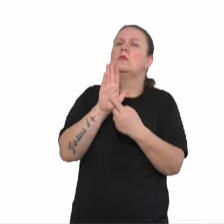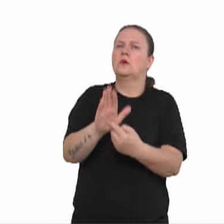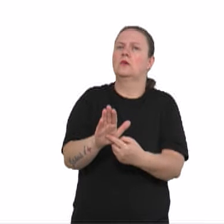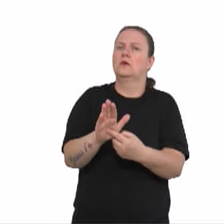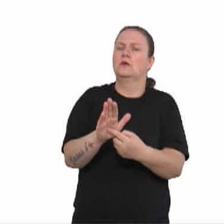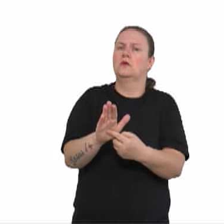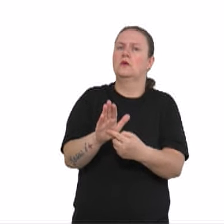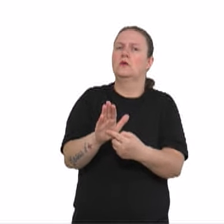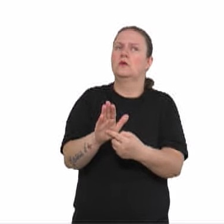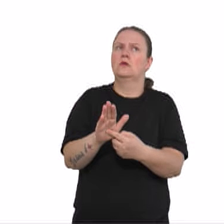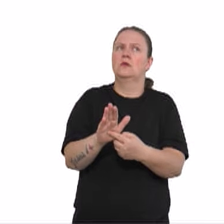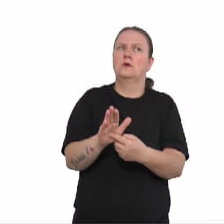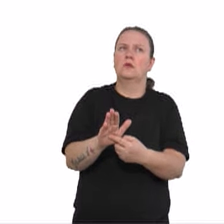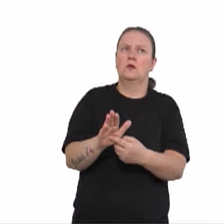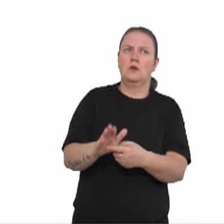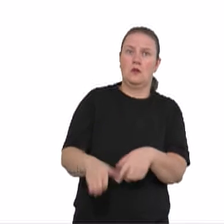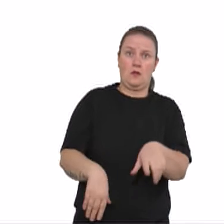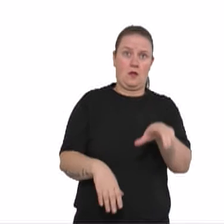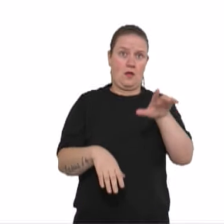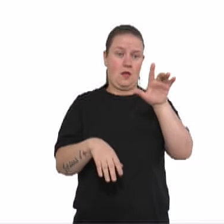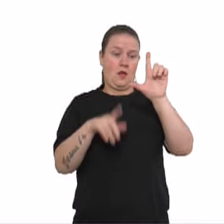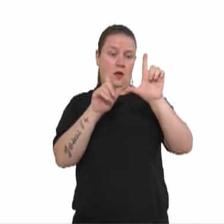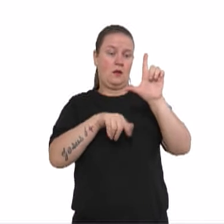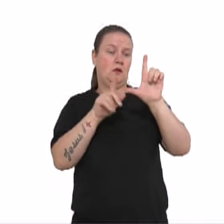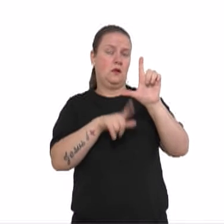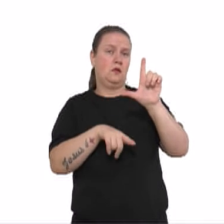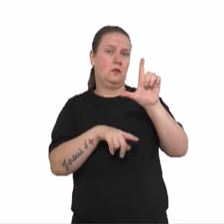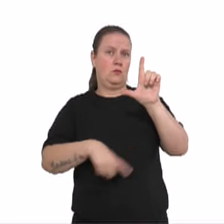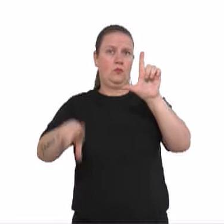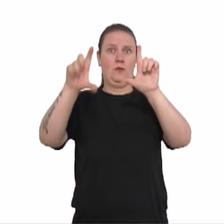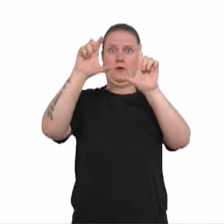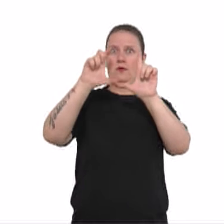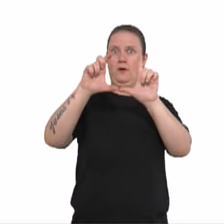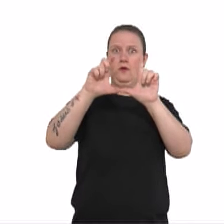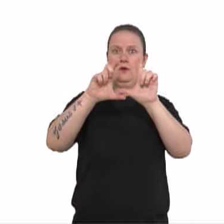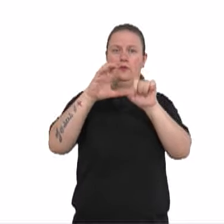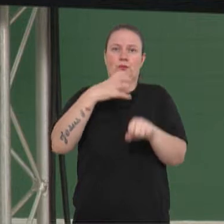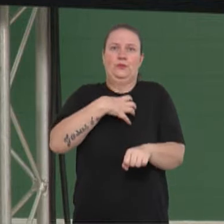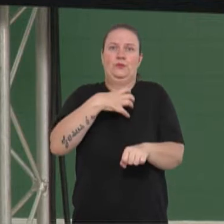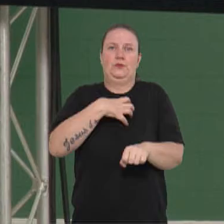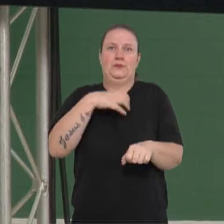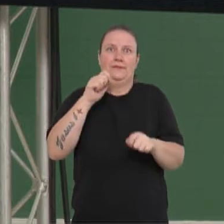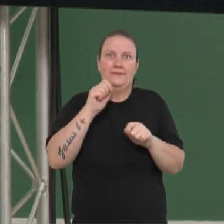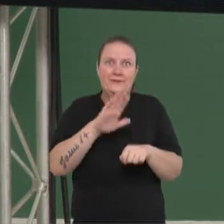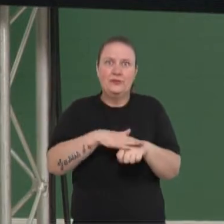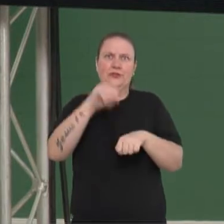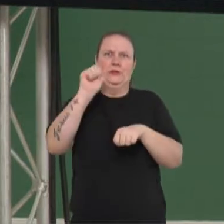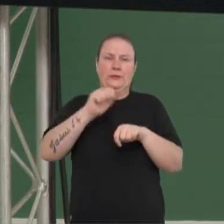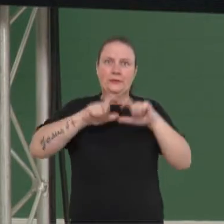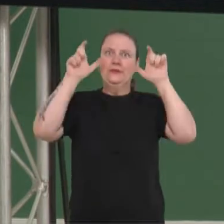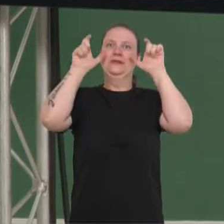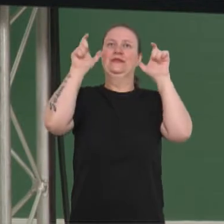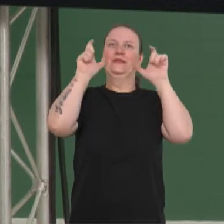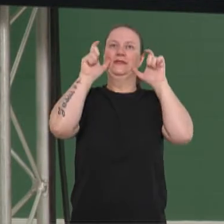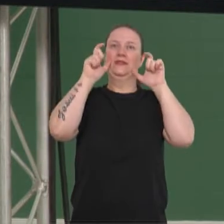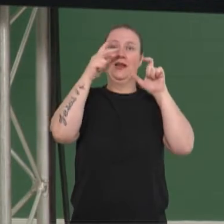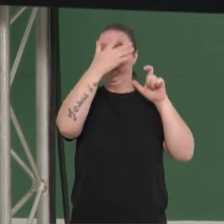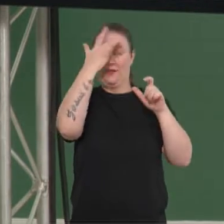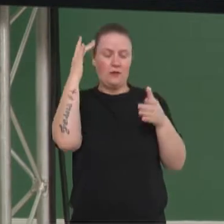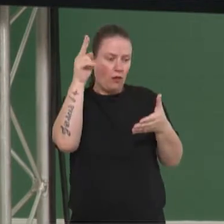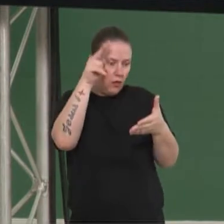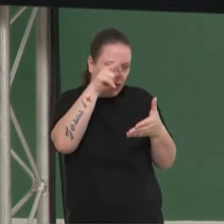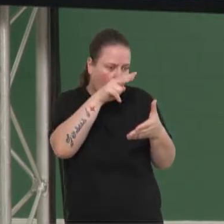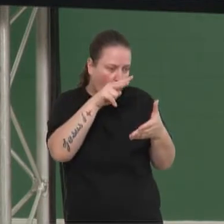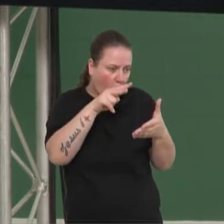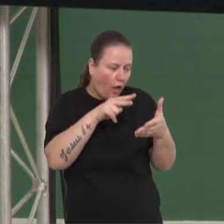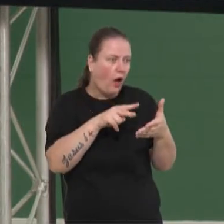Ele aparece em caixa alta, que é a maneira de chamar a atenção do leitor, que o leitor já perceba, tá,